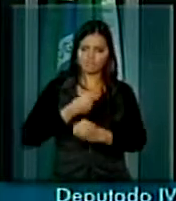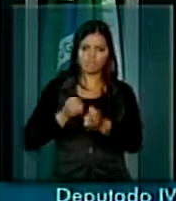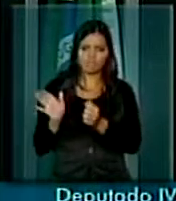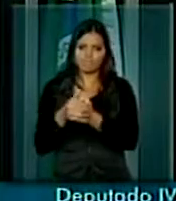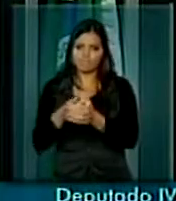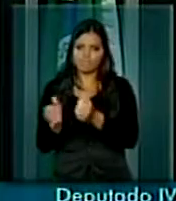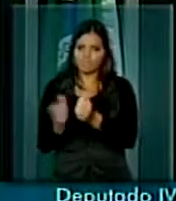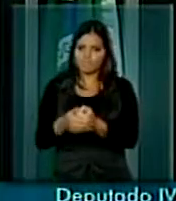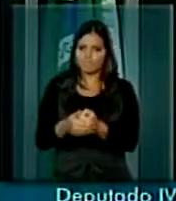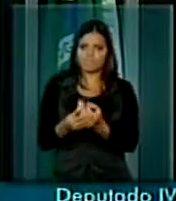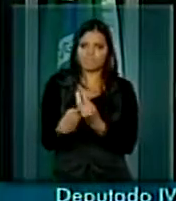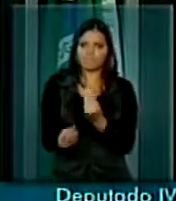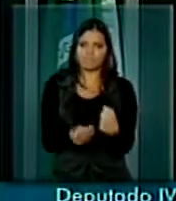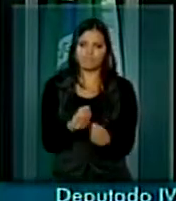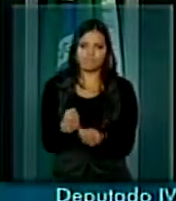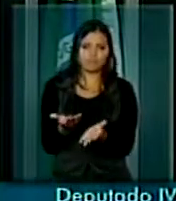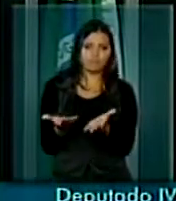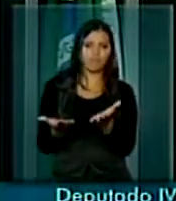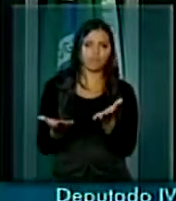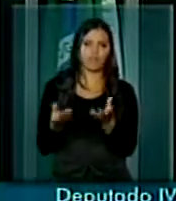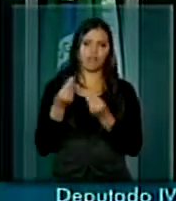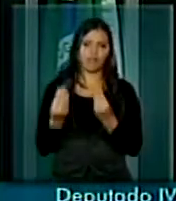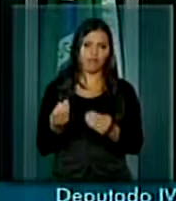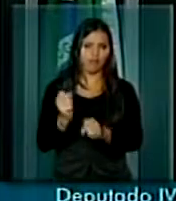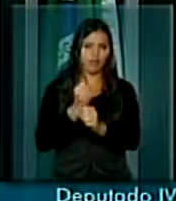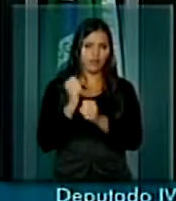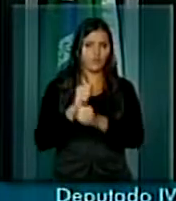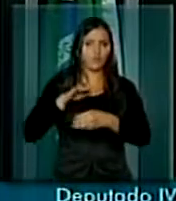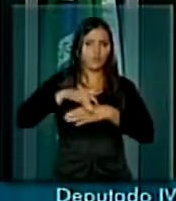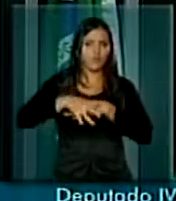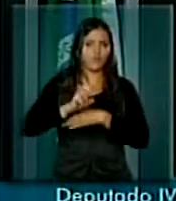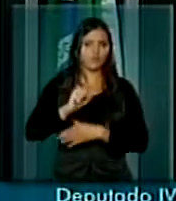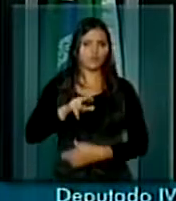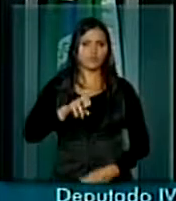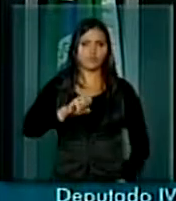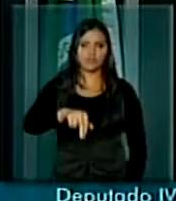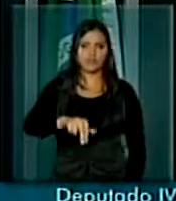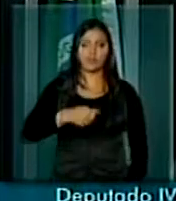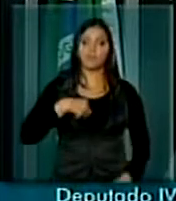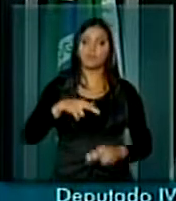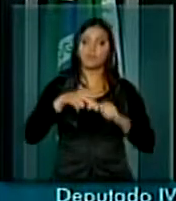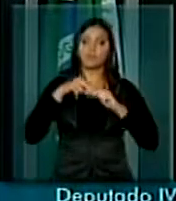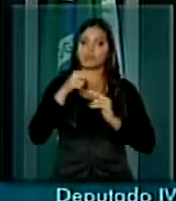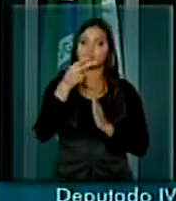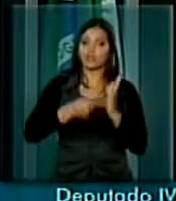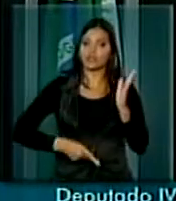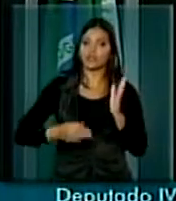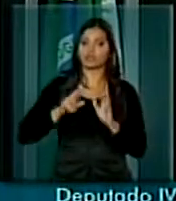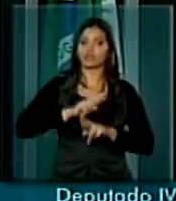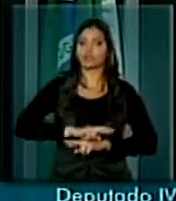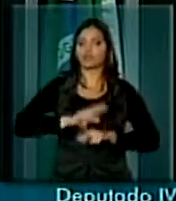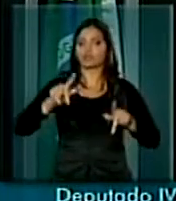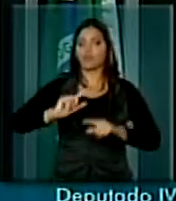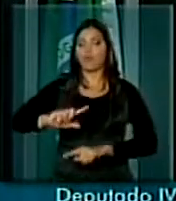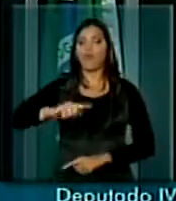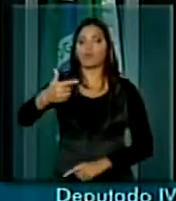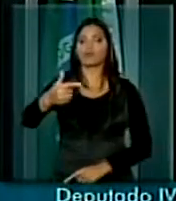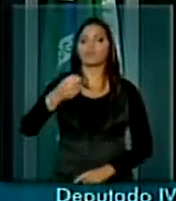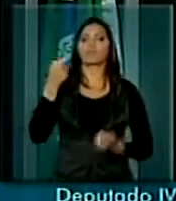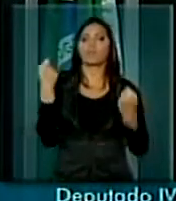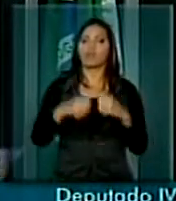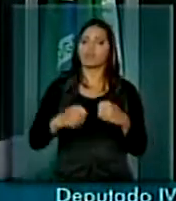estão atrás dessa obra. Por isso, nós entendemos que um outro projeto energético precisa